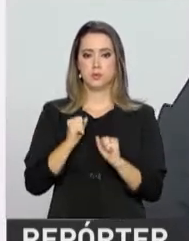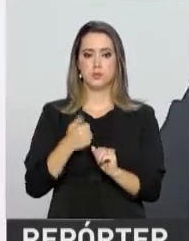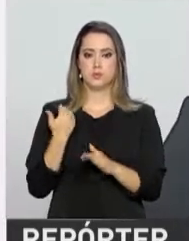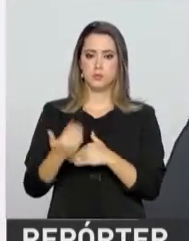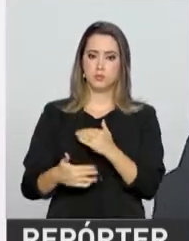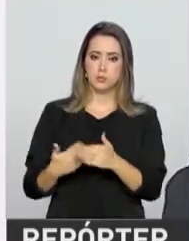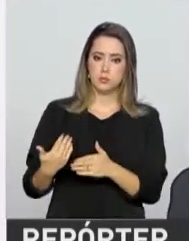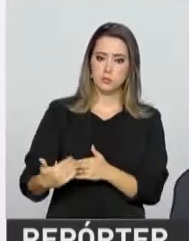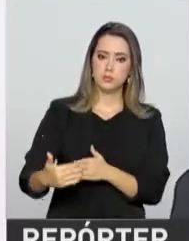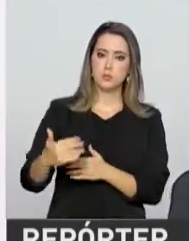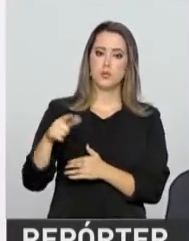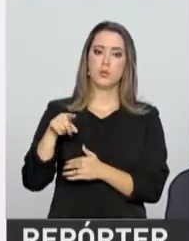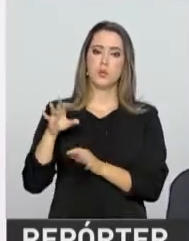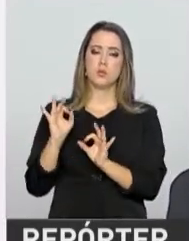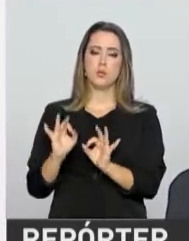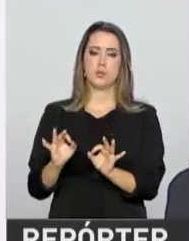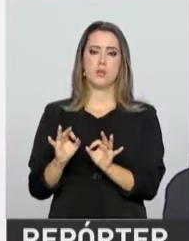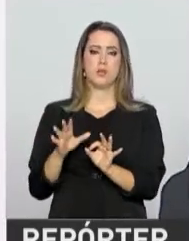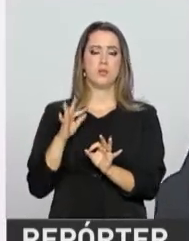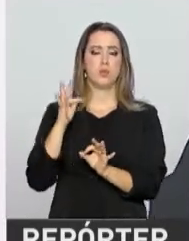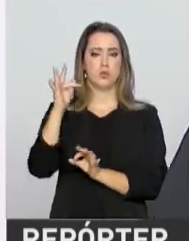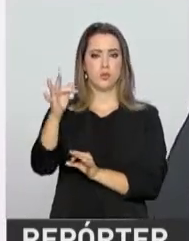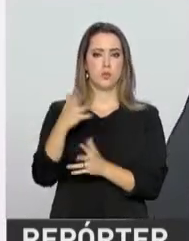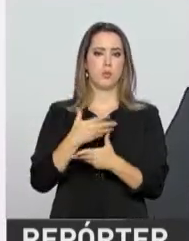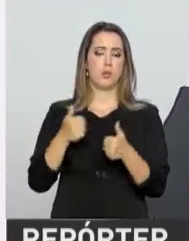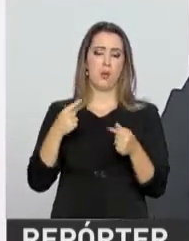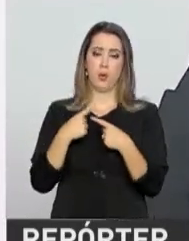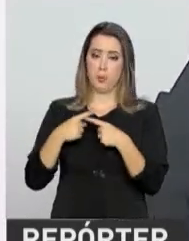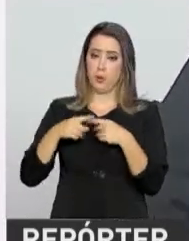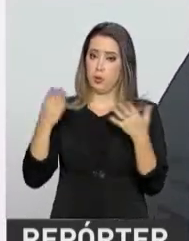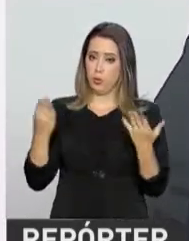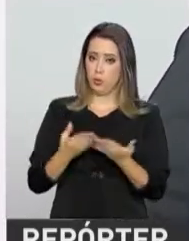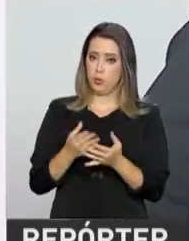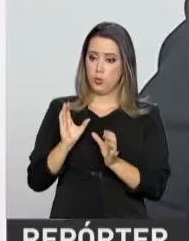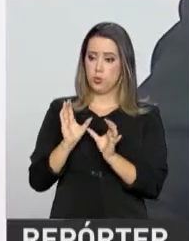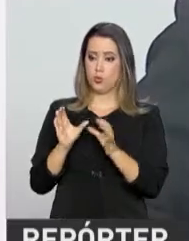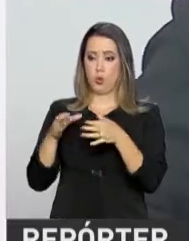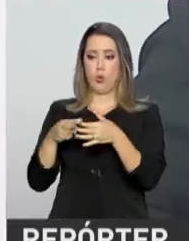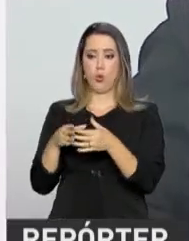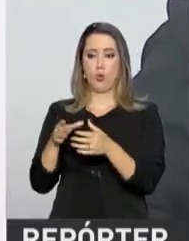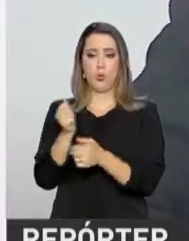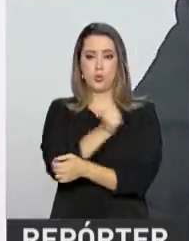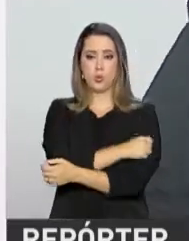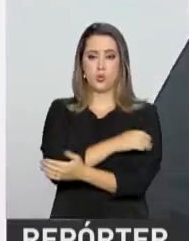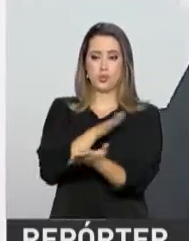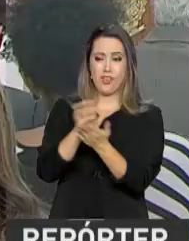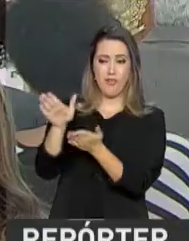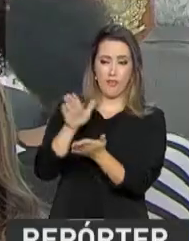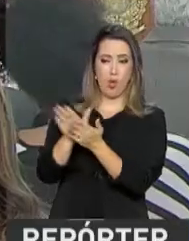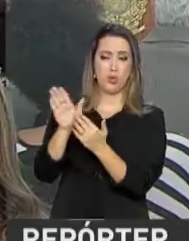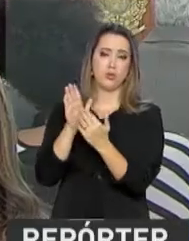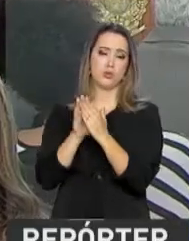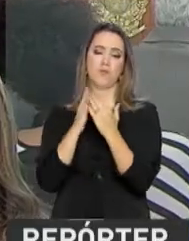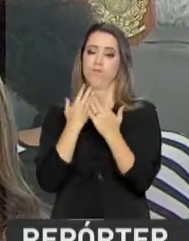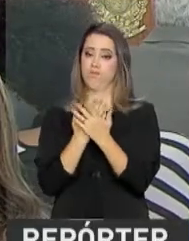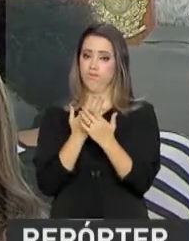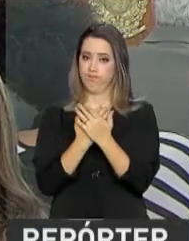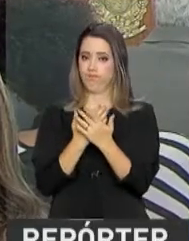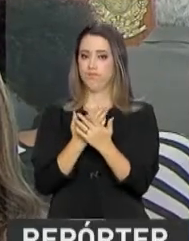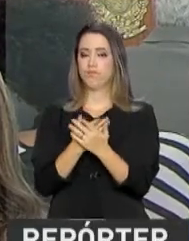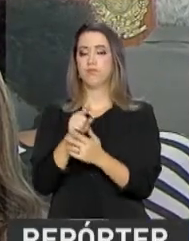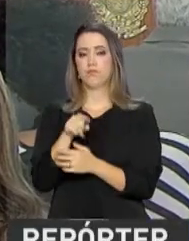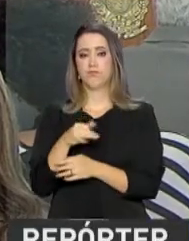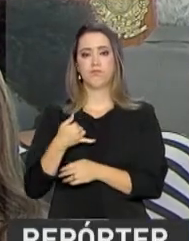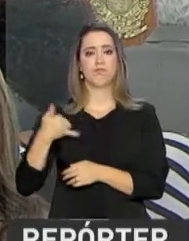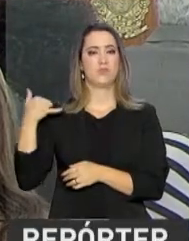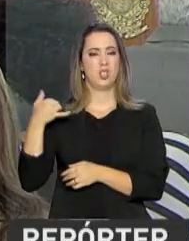fato ter um futuro melhor que a evasão é que nessa idade aumenta muito né dos alunos no